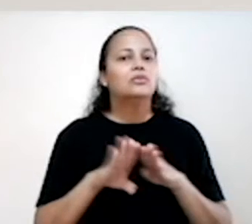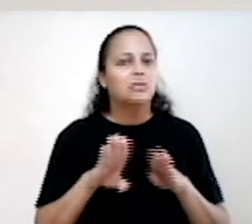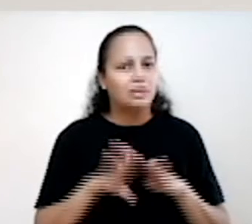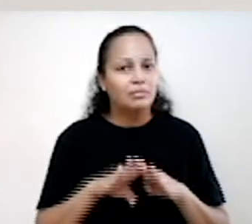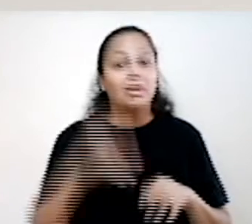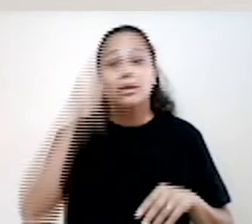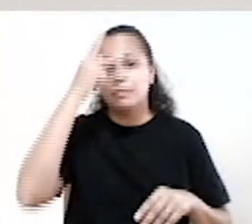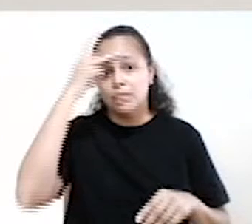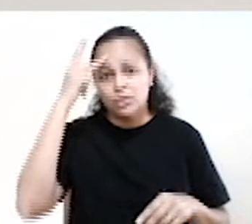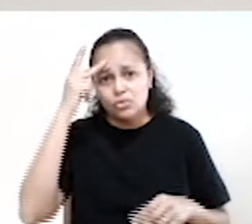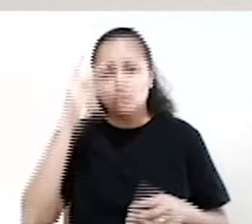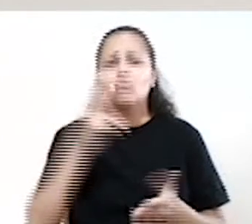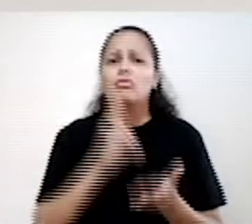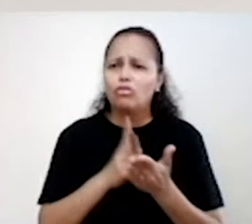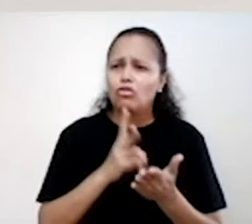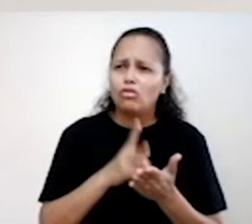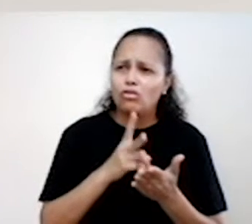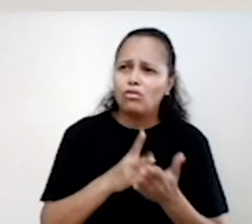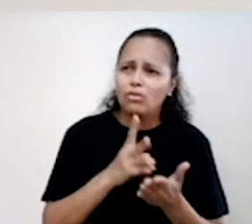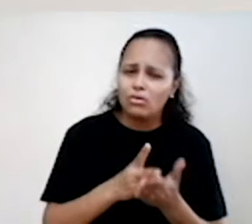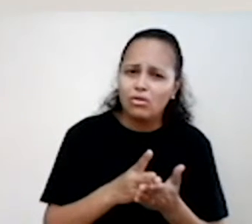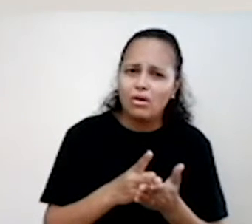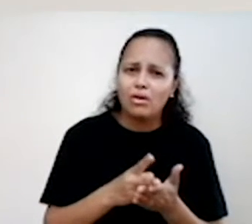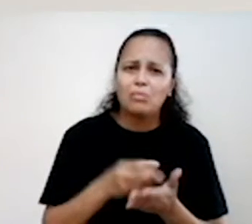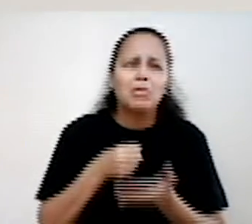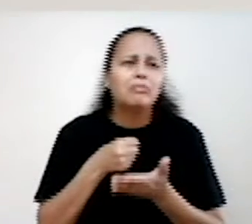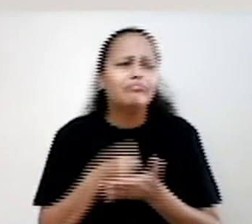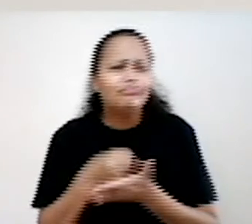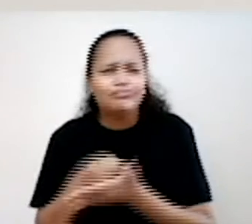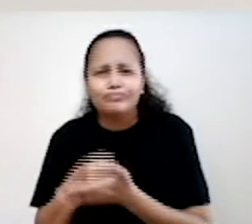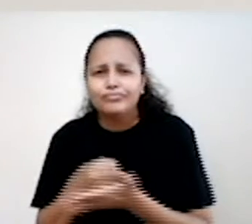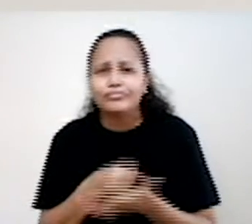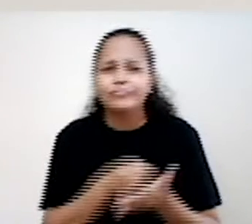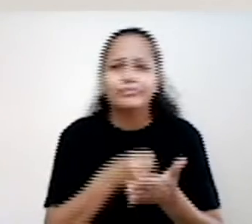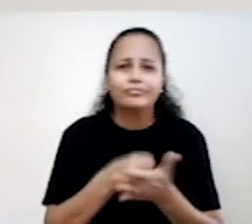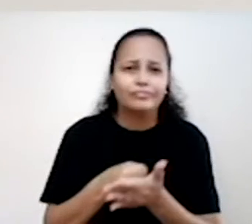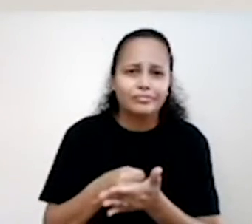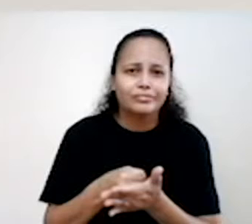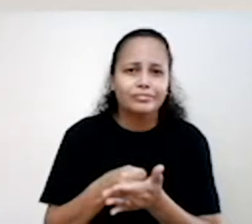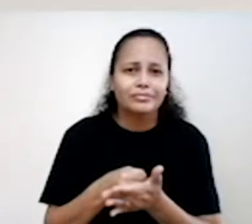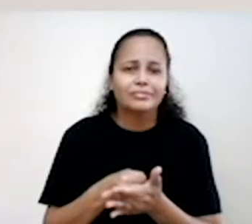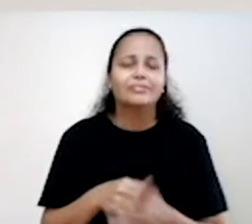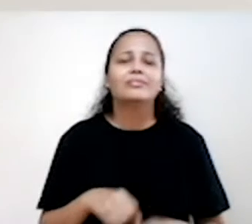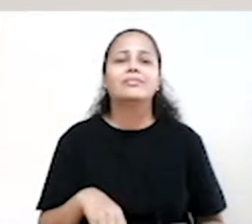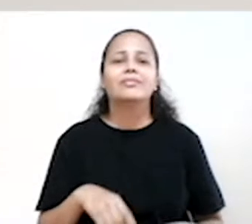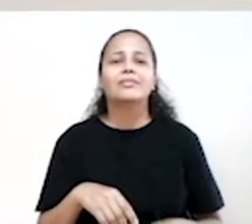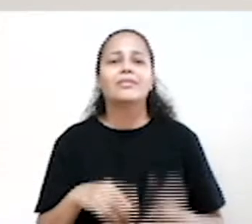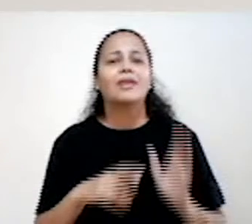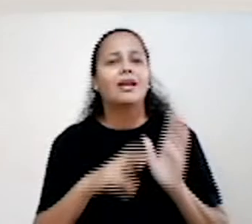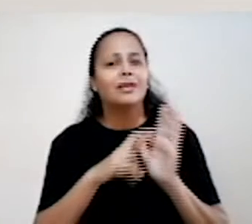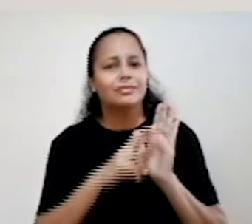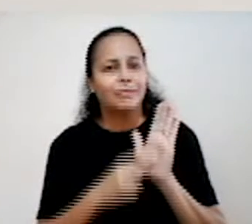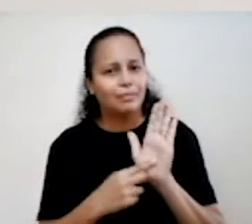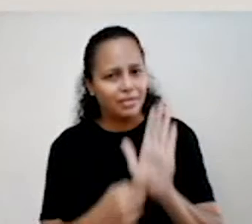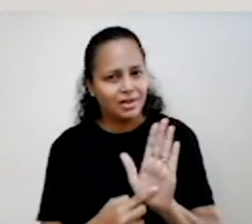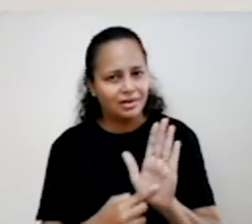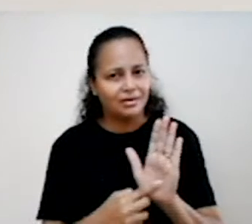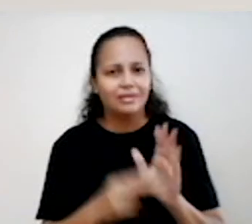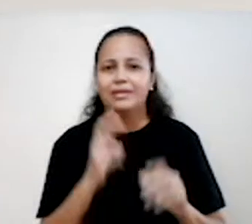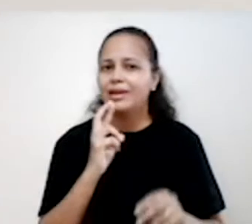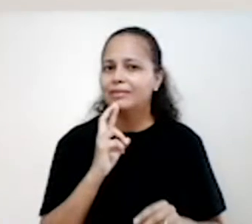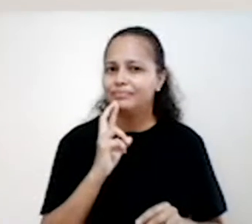manifesta porque a pessoa se sente constantemente pressionada e a cumprir compromissos, prazos e metas, ou seja, apresentar resultados